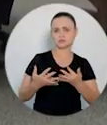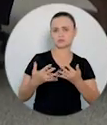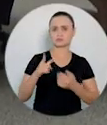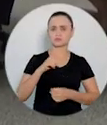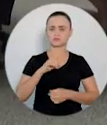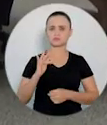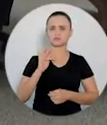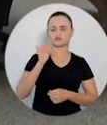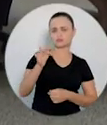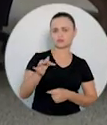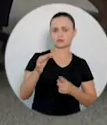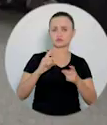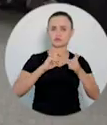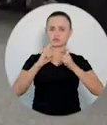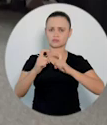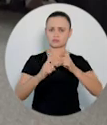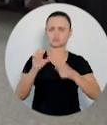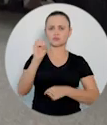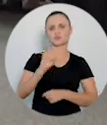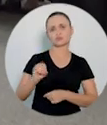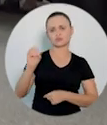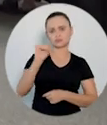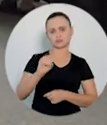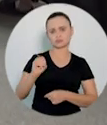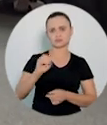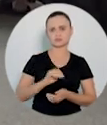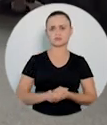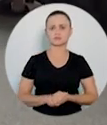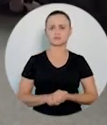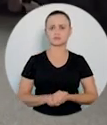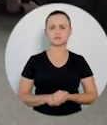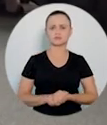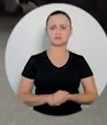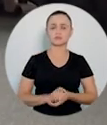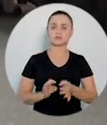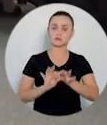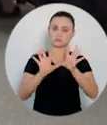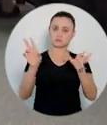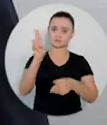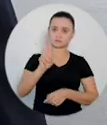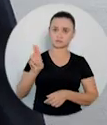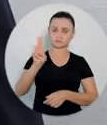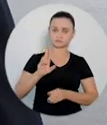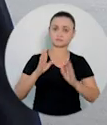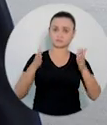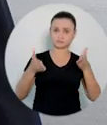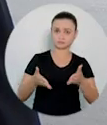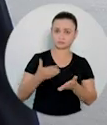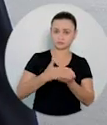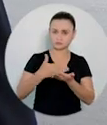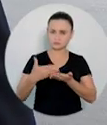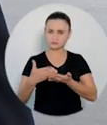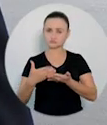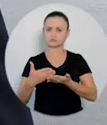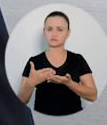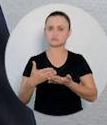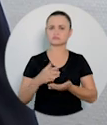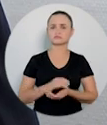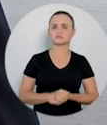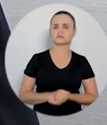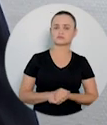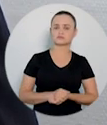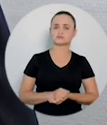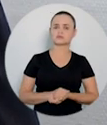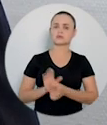acontecer no mês de outubro, para a ampliação dos debates da autonomia universitária. Já estamos encaminhando à Comissão de